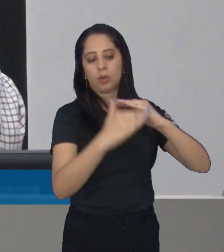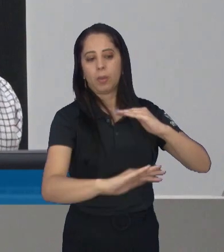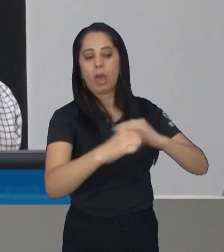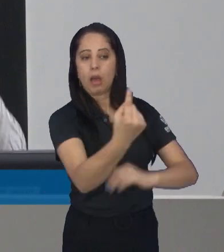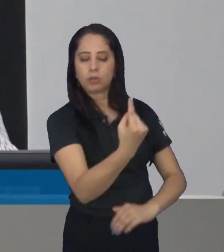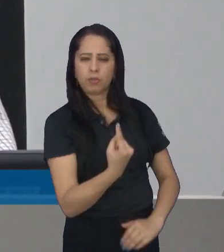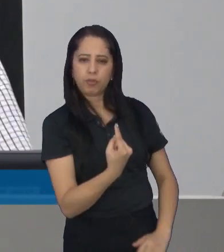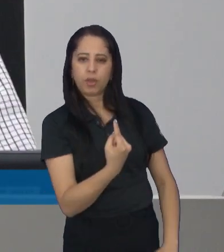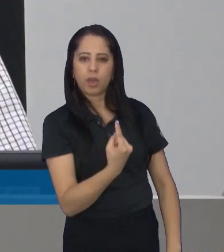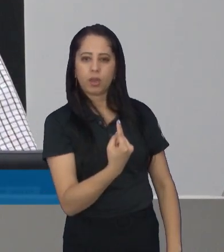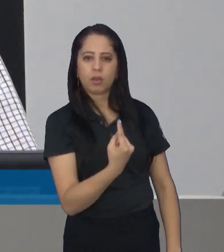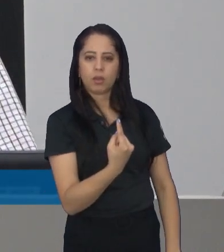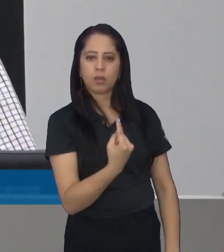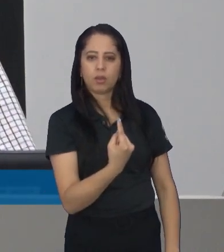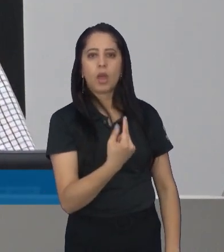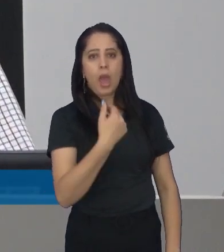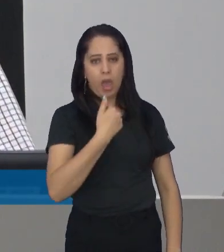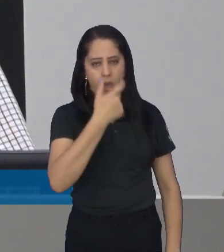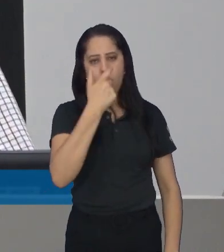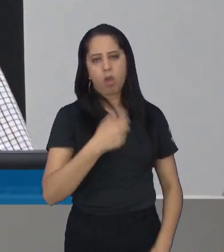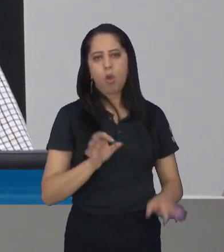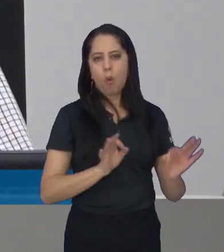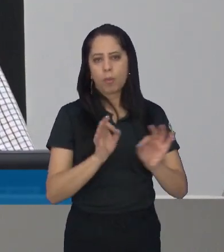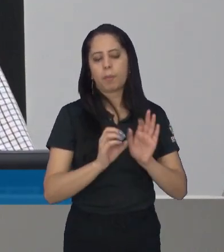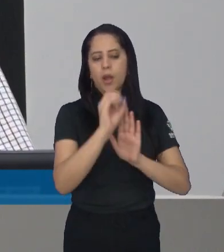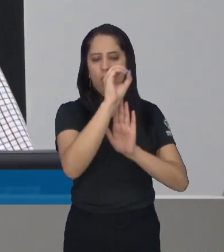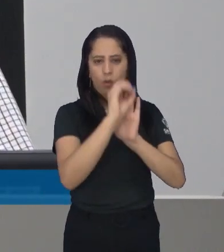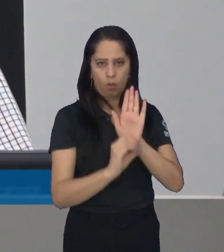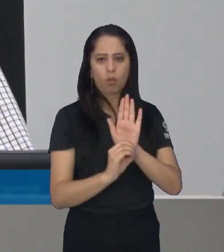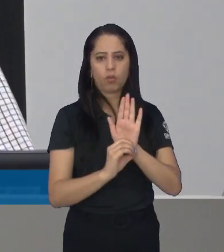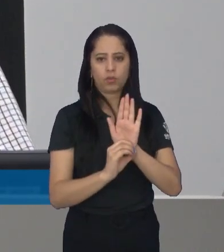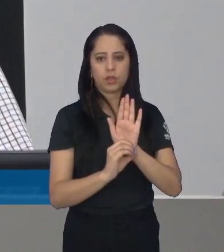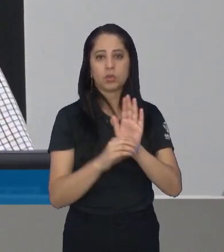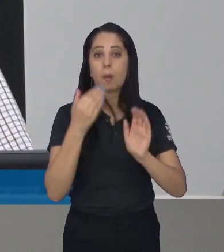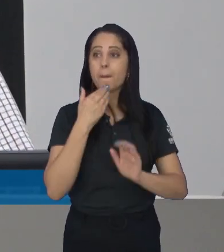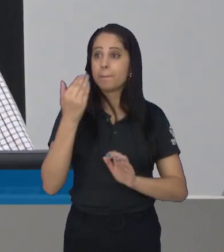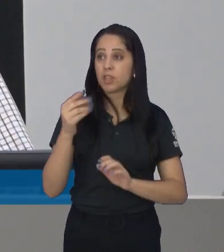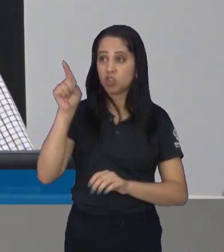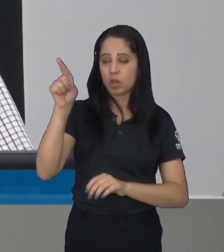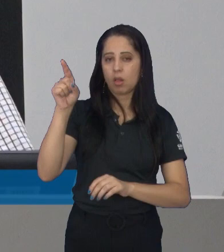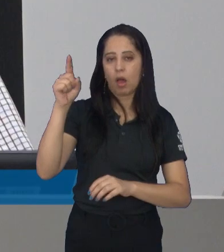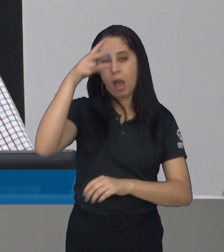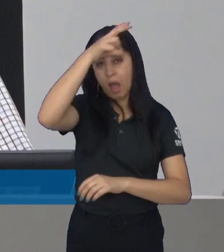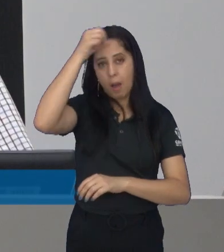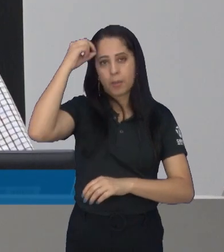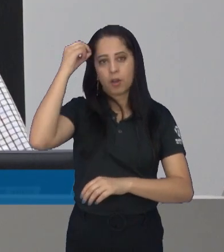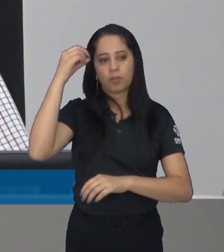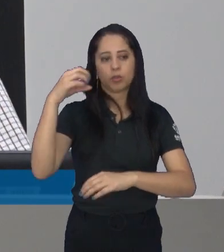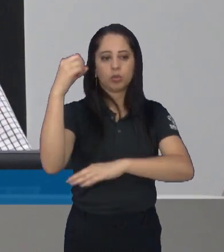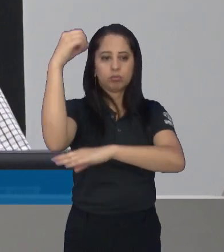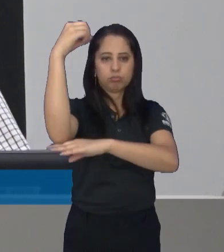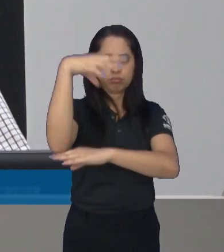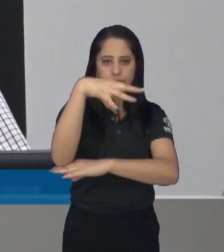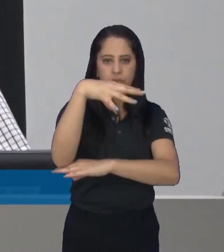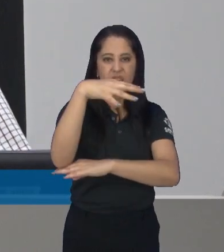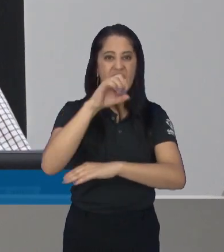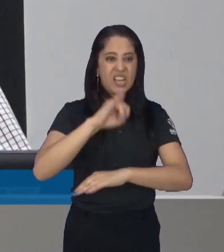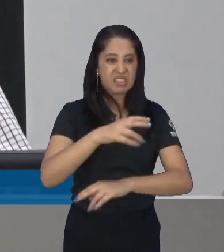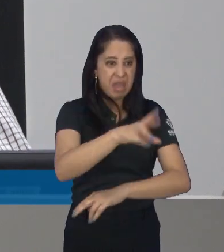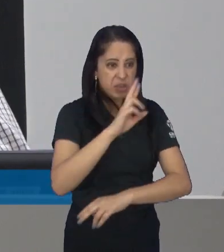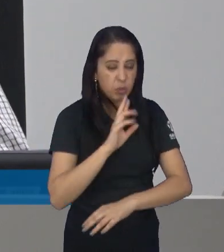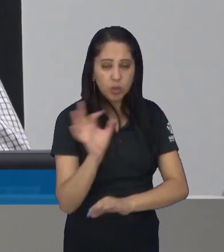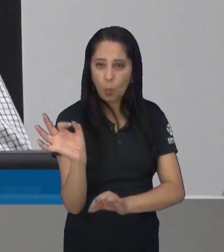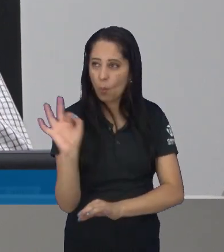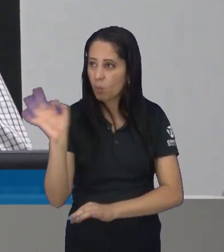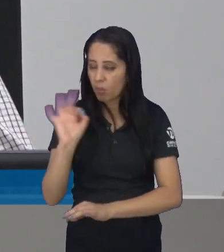e solicitei fiz um ofício solicitando a iluminação lá que pudesse ser feito o serviço não tiver resposta ainda